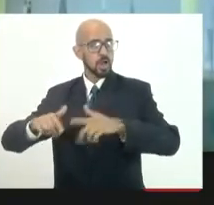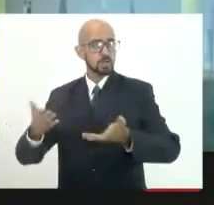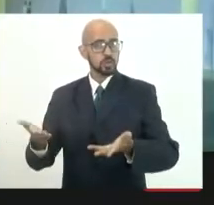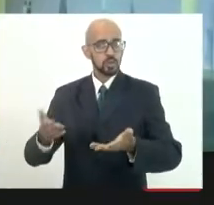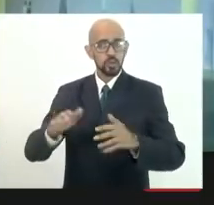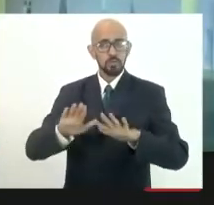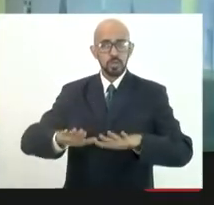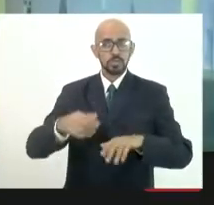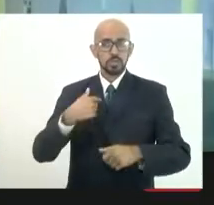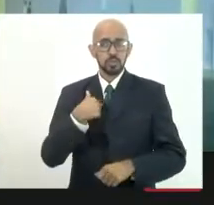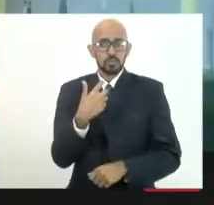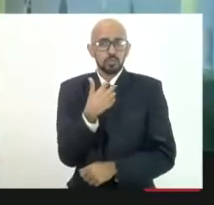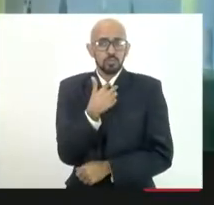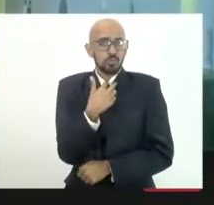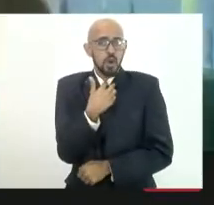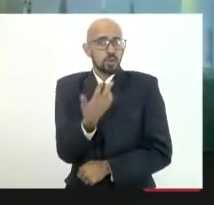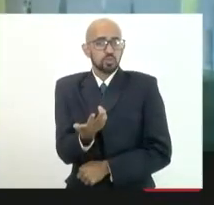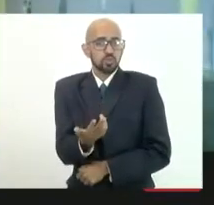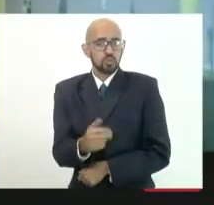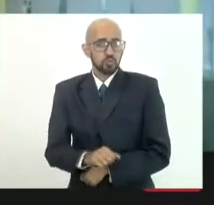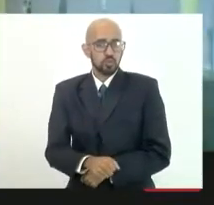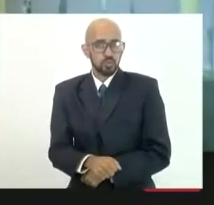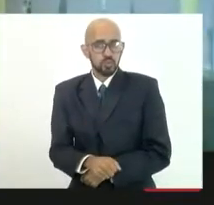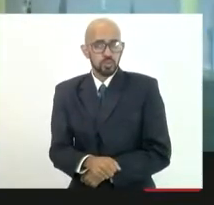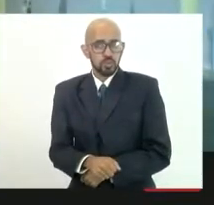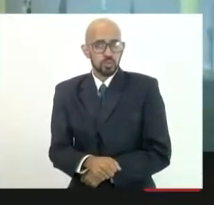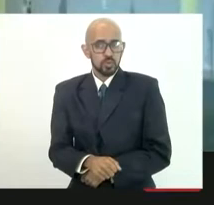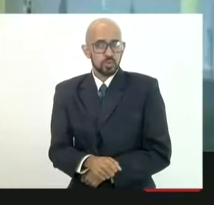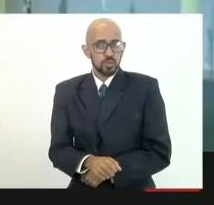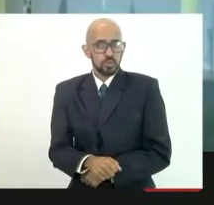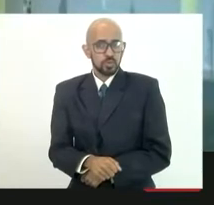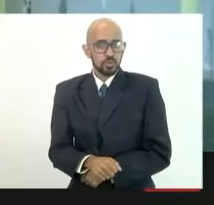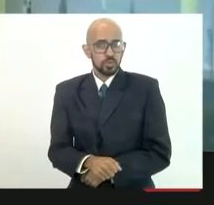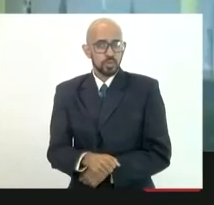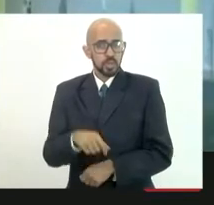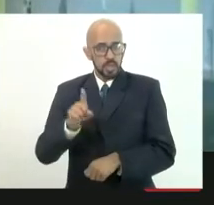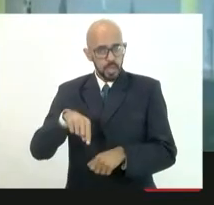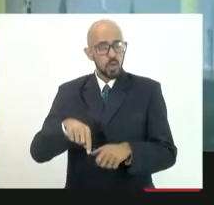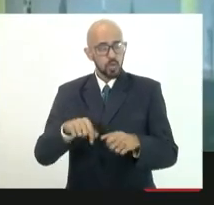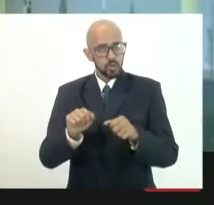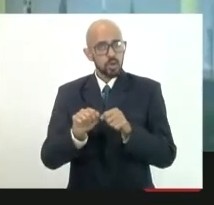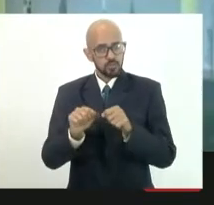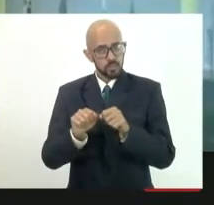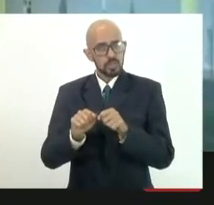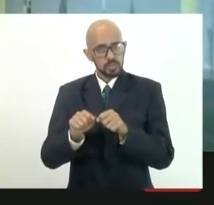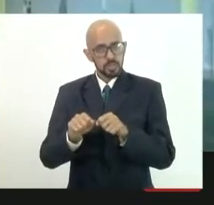nosso acaçá, nem a nossa canjica, que é assim que nós purificamos os nossos enfermos.